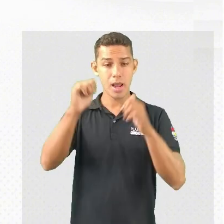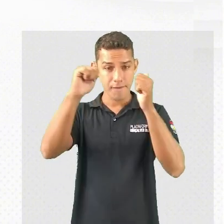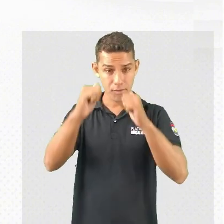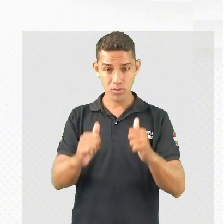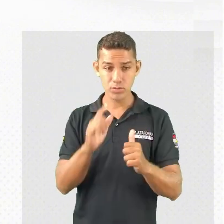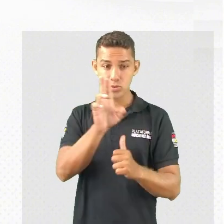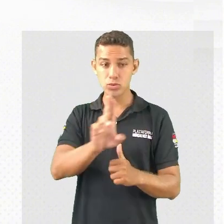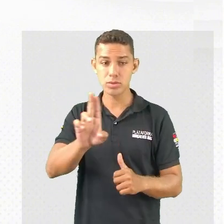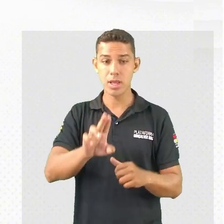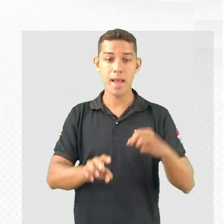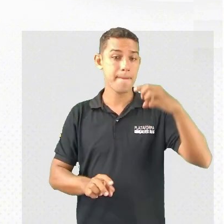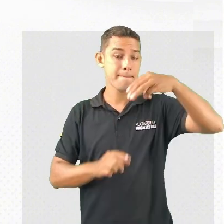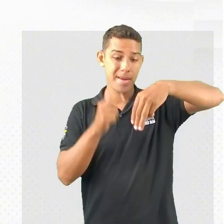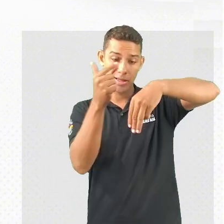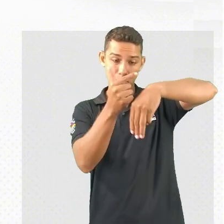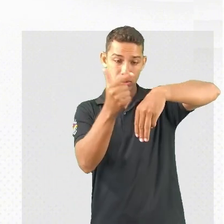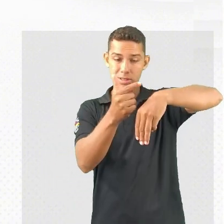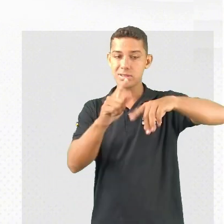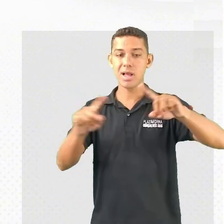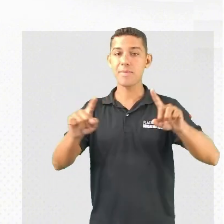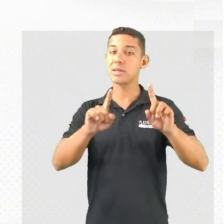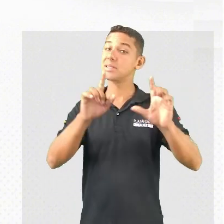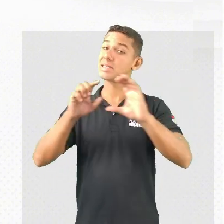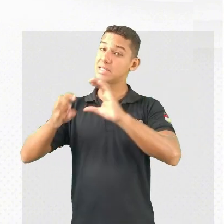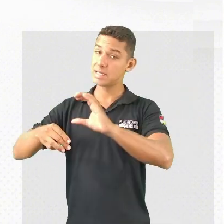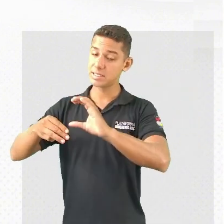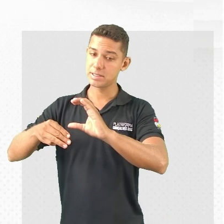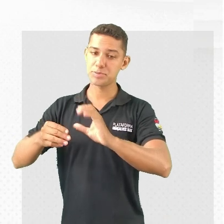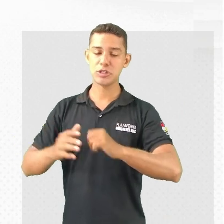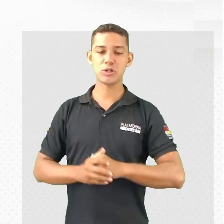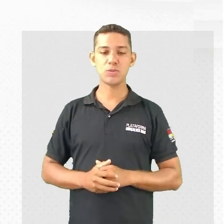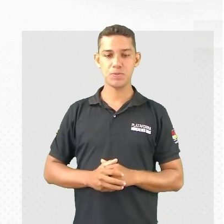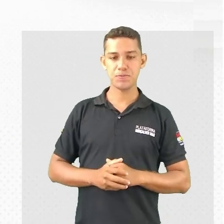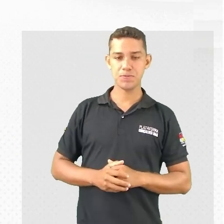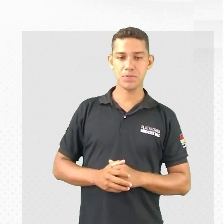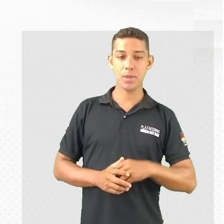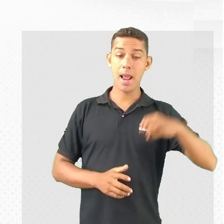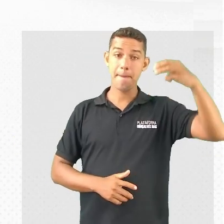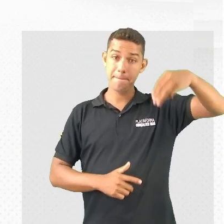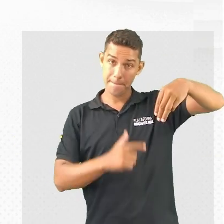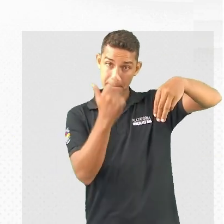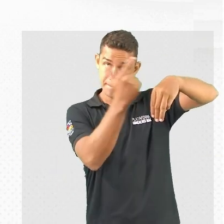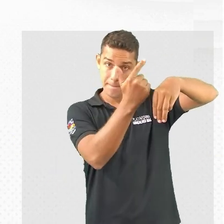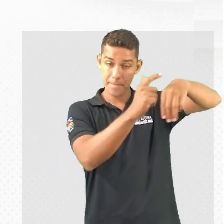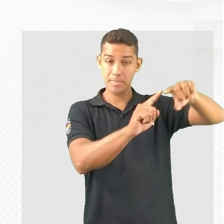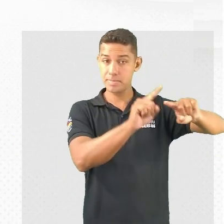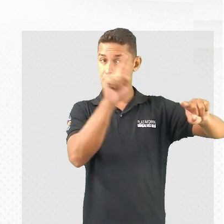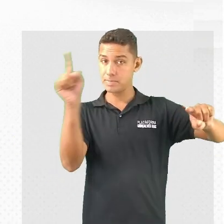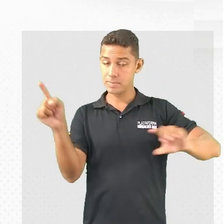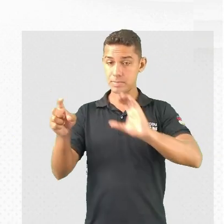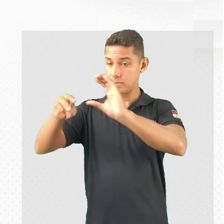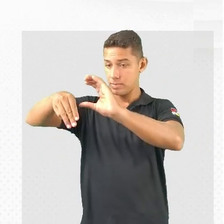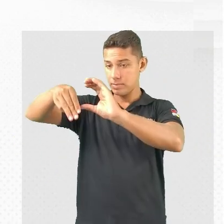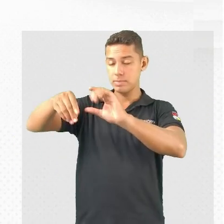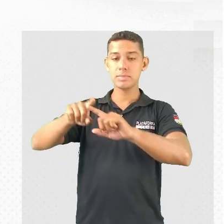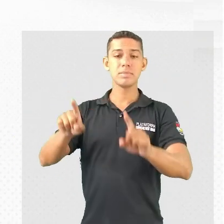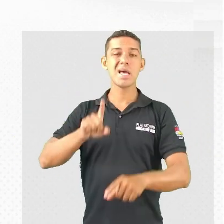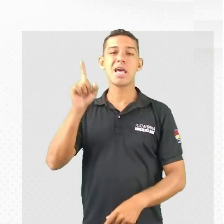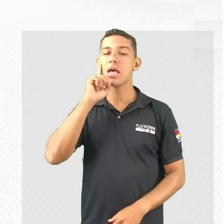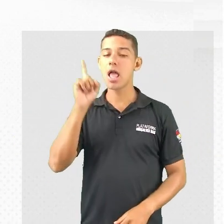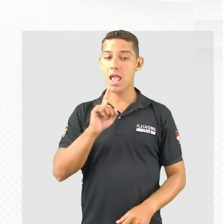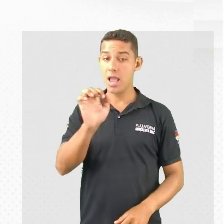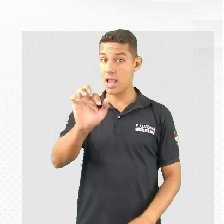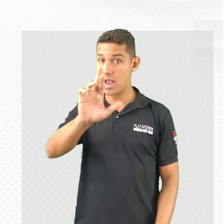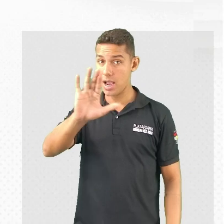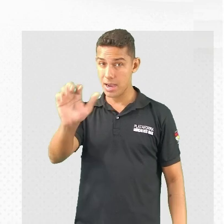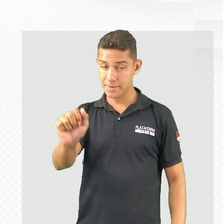usando metro quadrado, tem que levar centímetro quadrado. Tá? Metro quadrado para centímetro quadrado, turma, quando você é área,